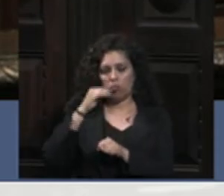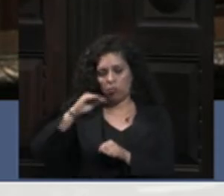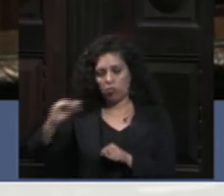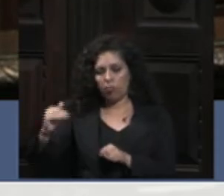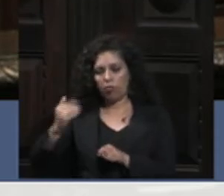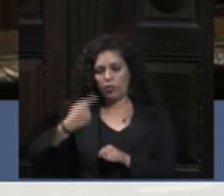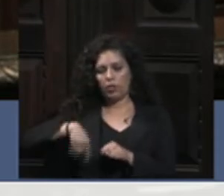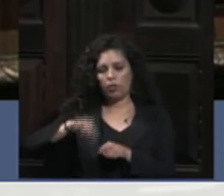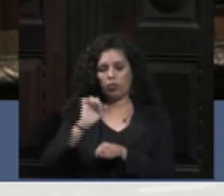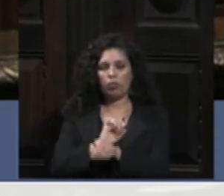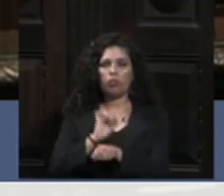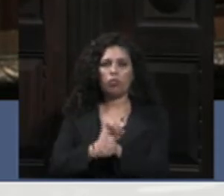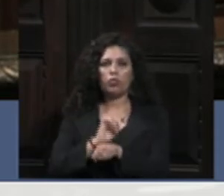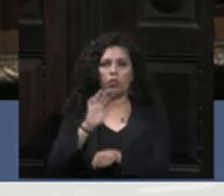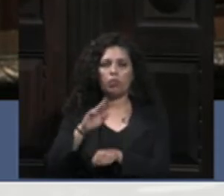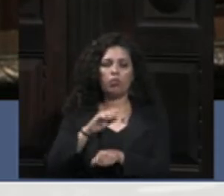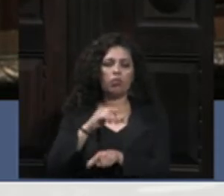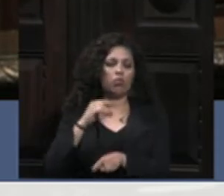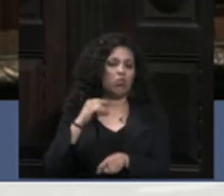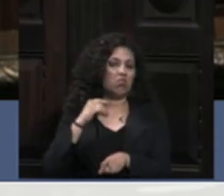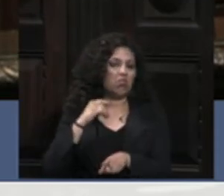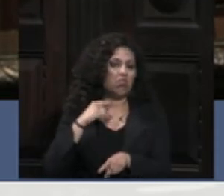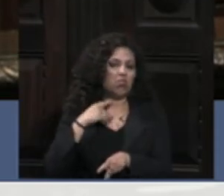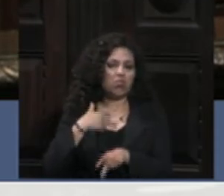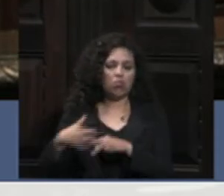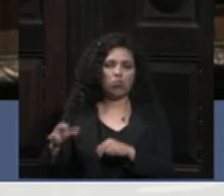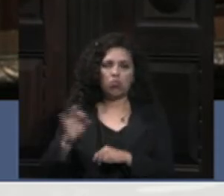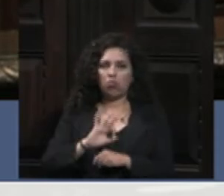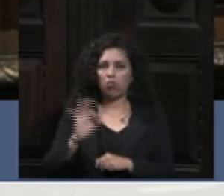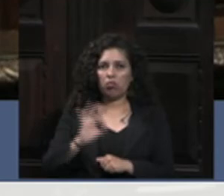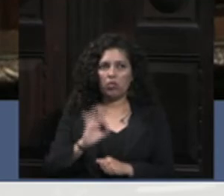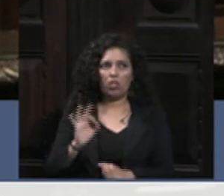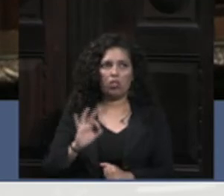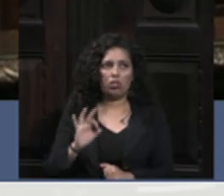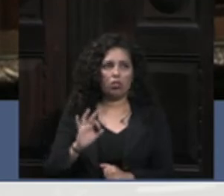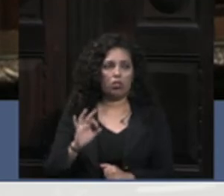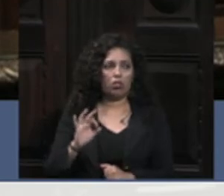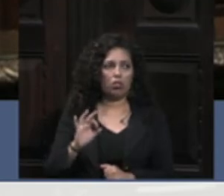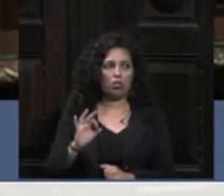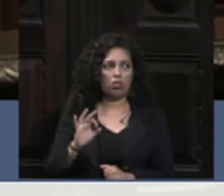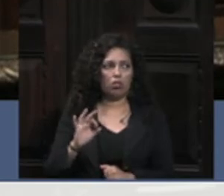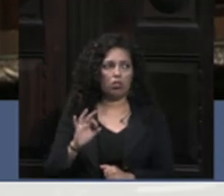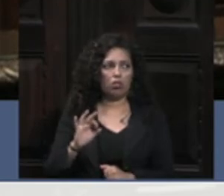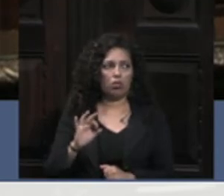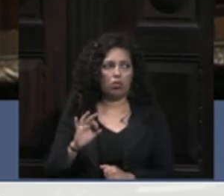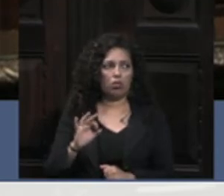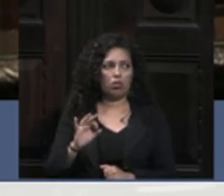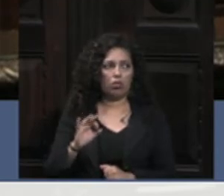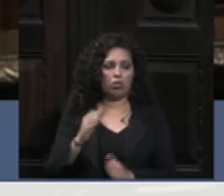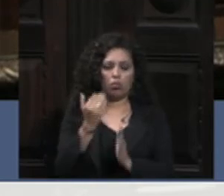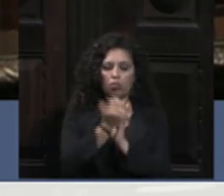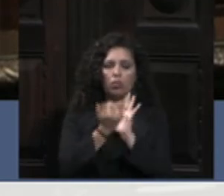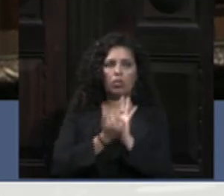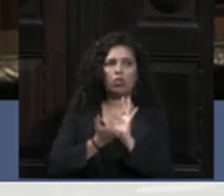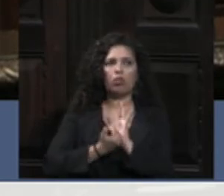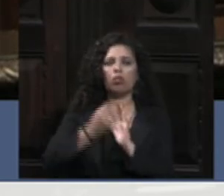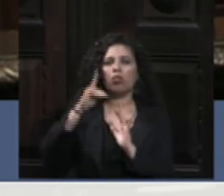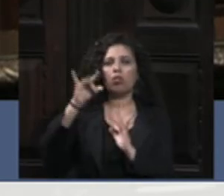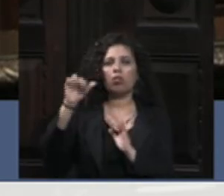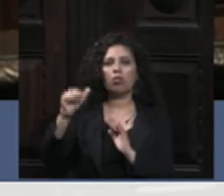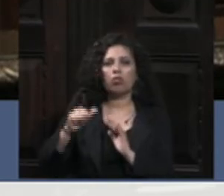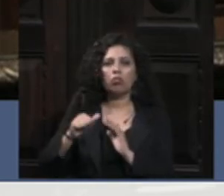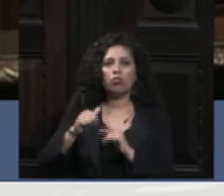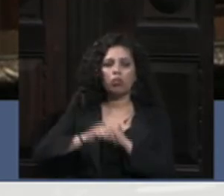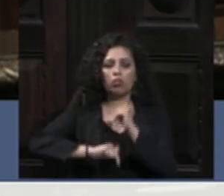passa a constar da ordem do dia dos trabalhos da